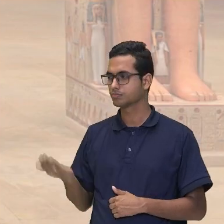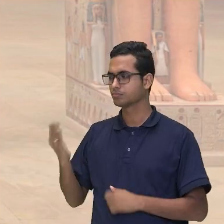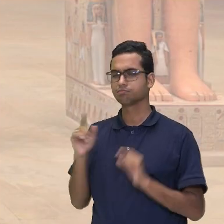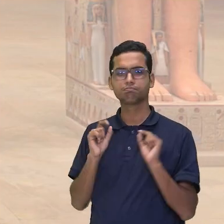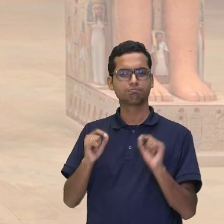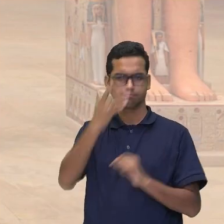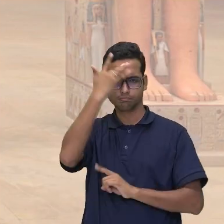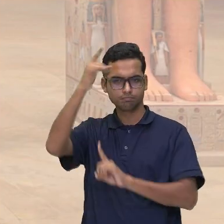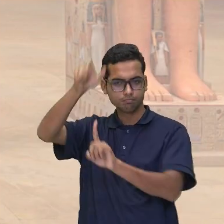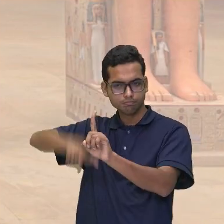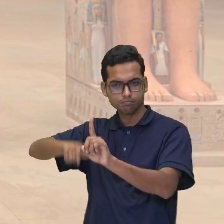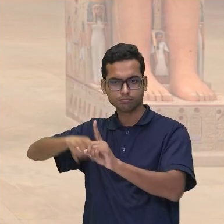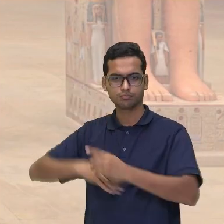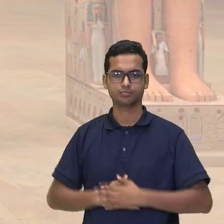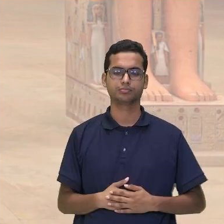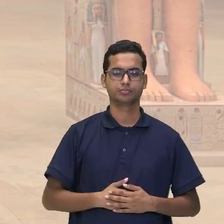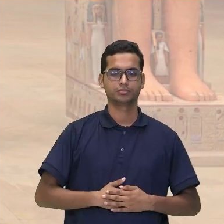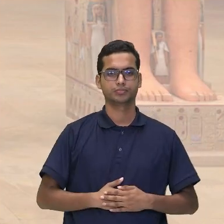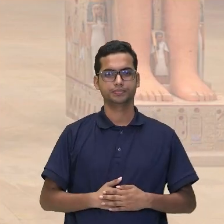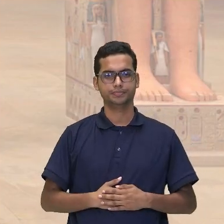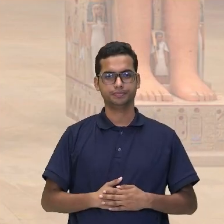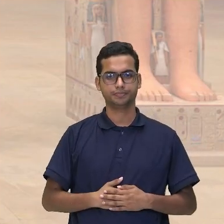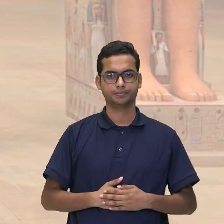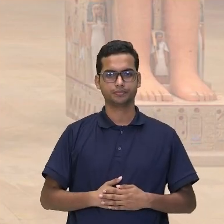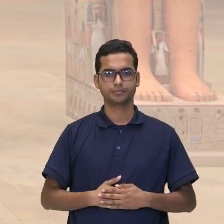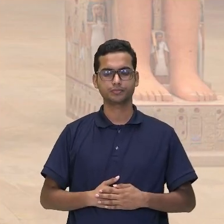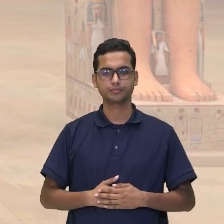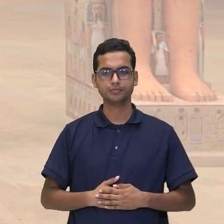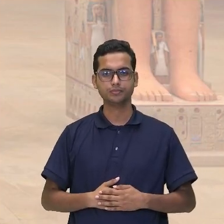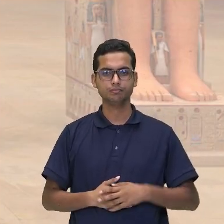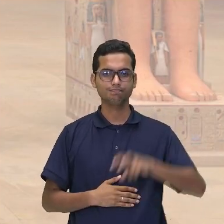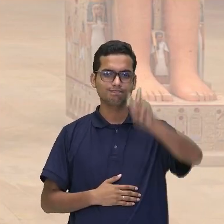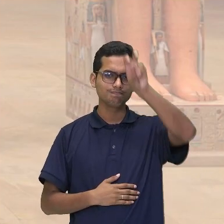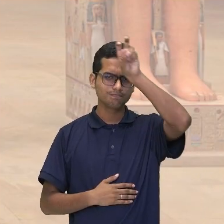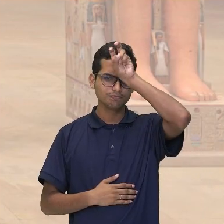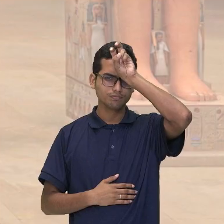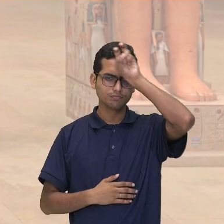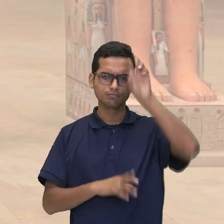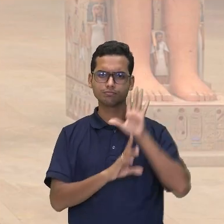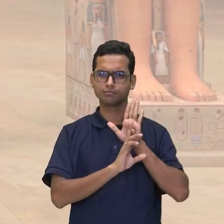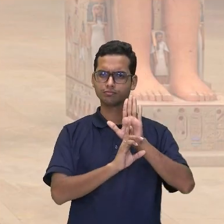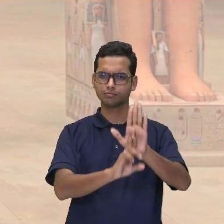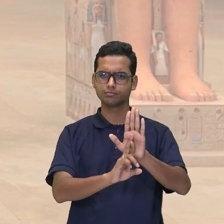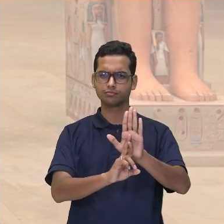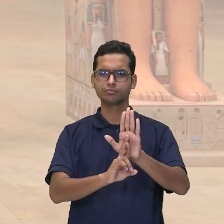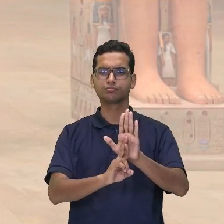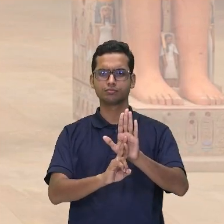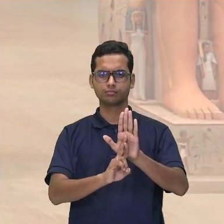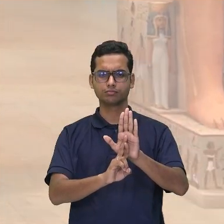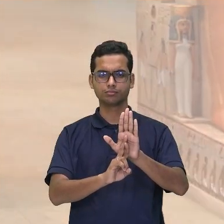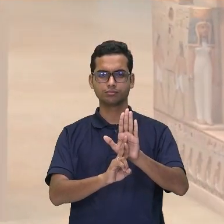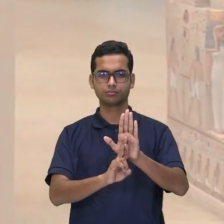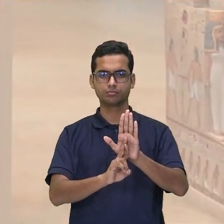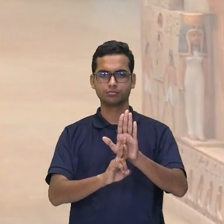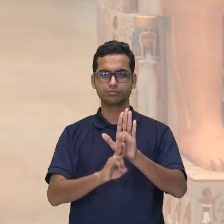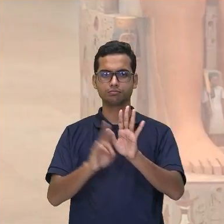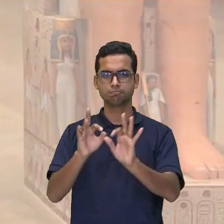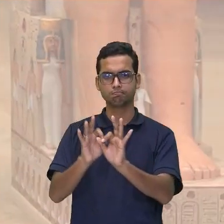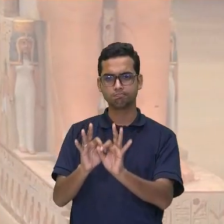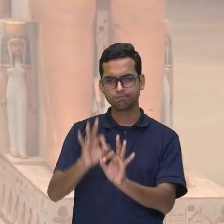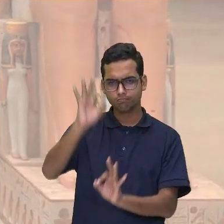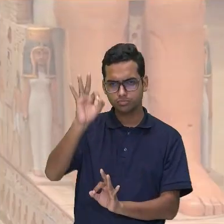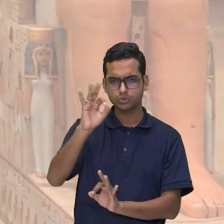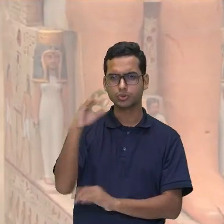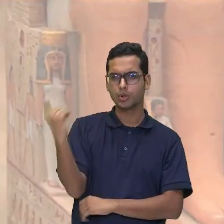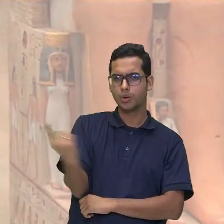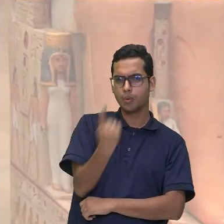seria? O faraó, geralmente, ele é representado em estatura maior, tá? Então,